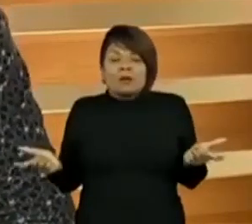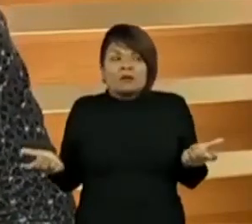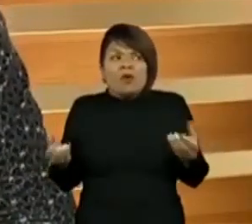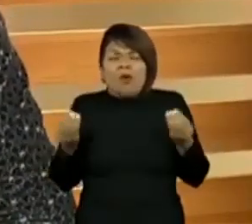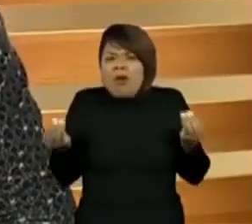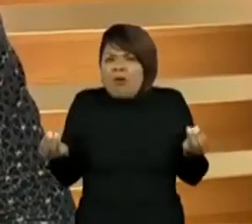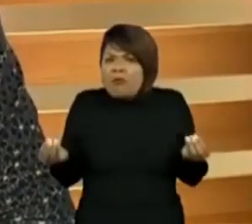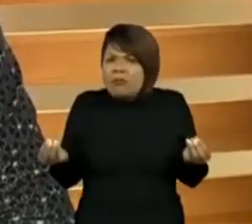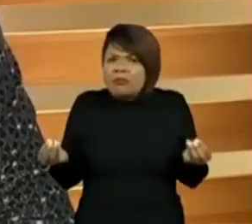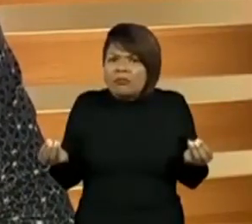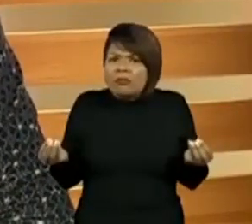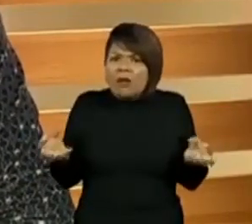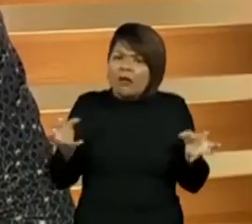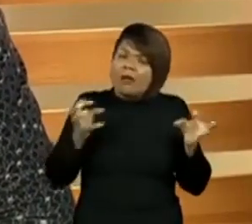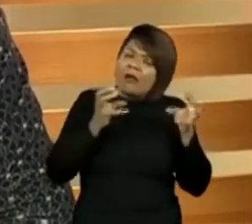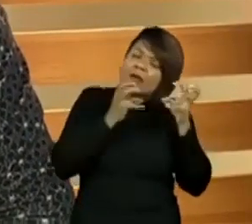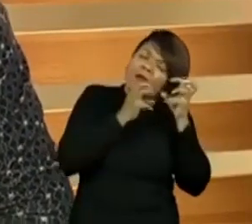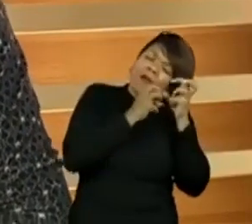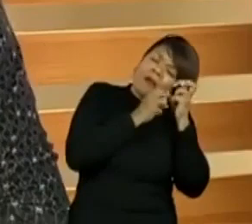tristes.